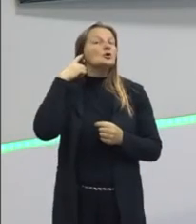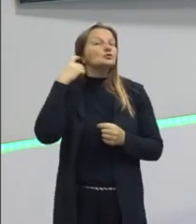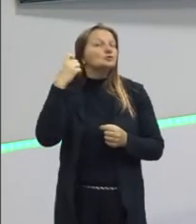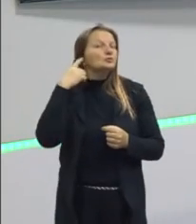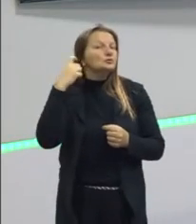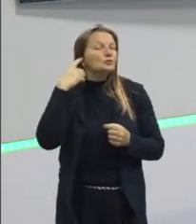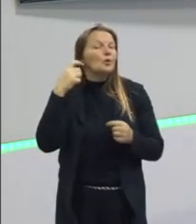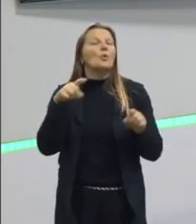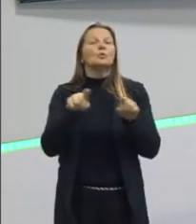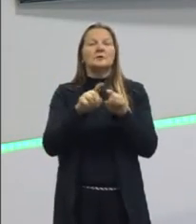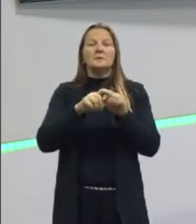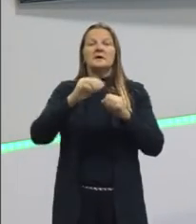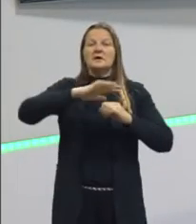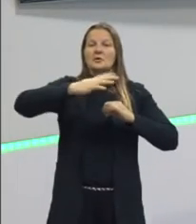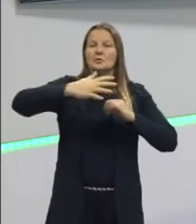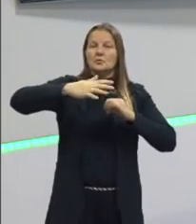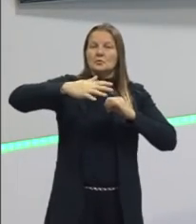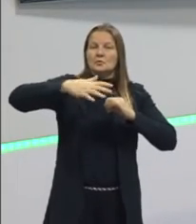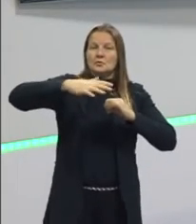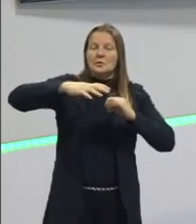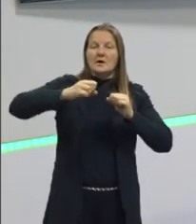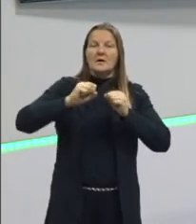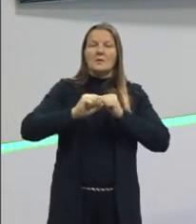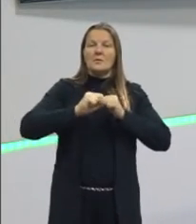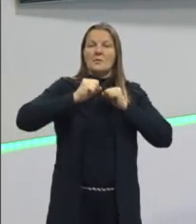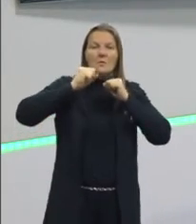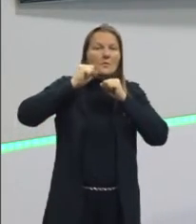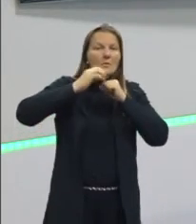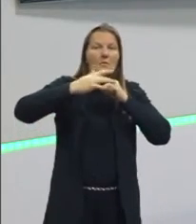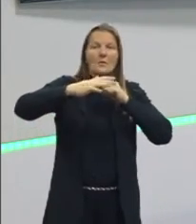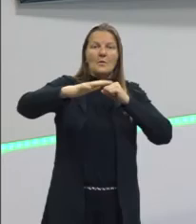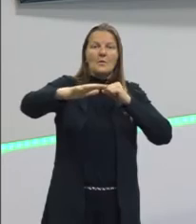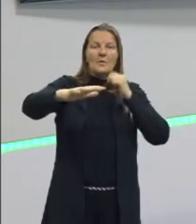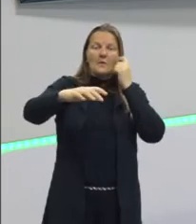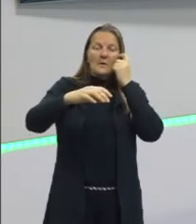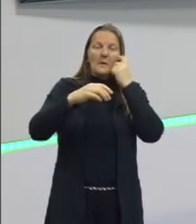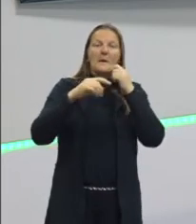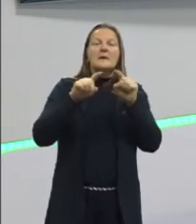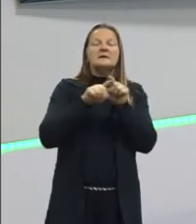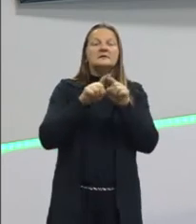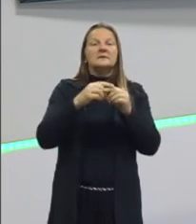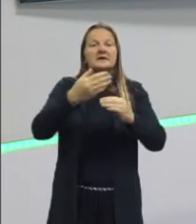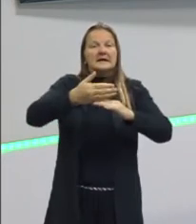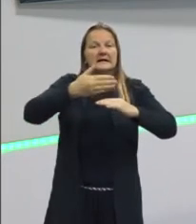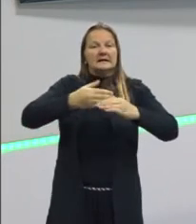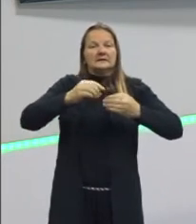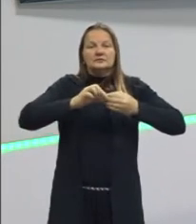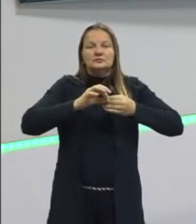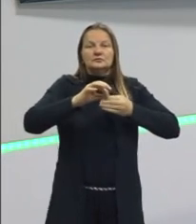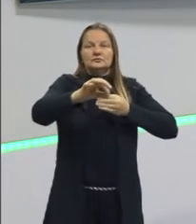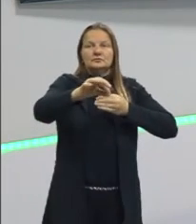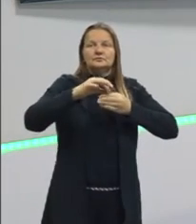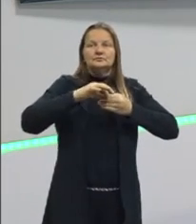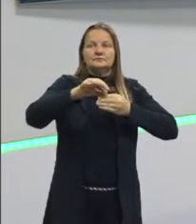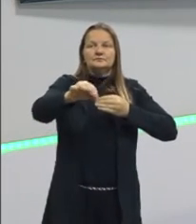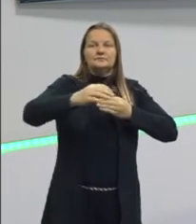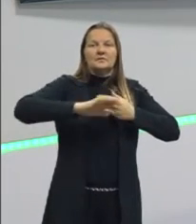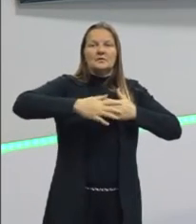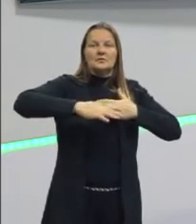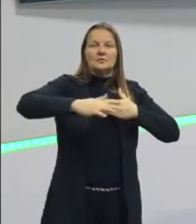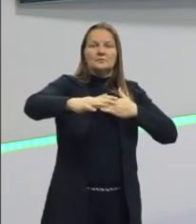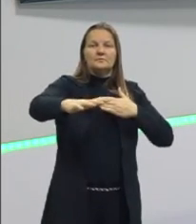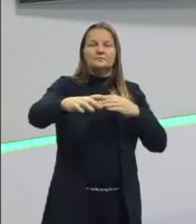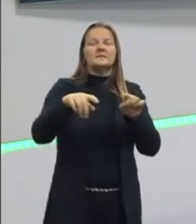se propagam né pelo espaço através né do tempo tanto no espaço quanto no tempo e eles são então